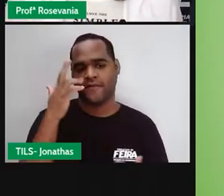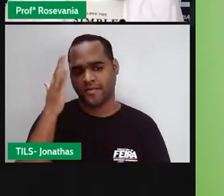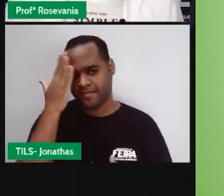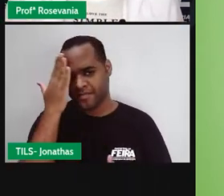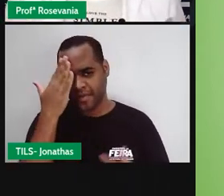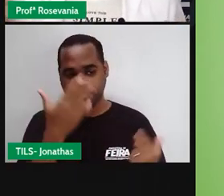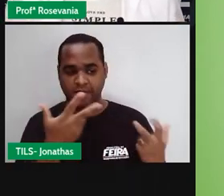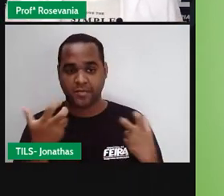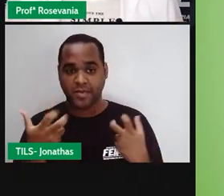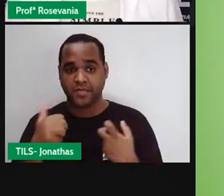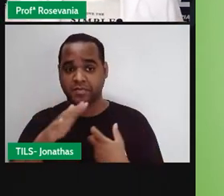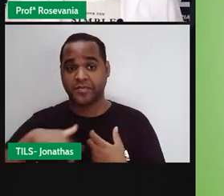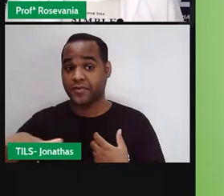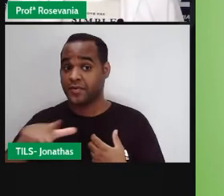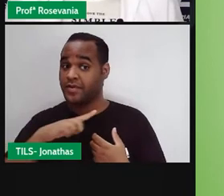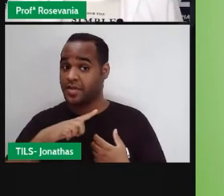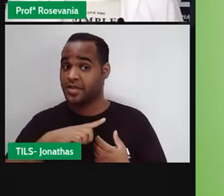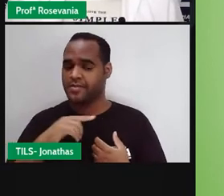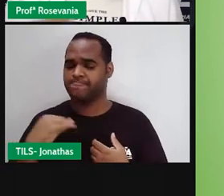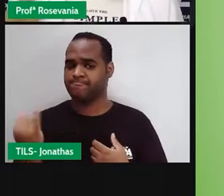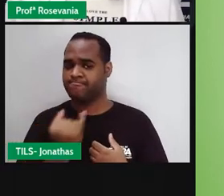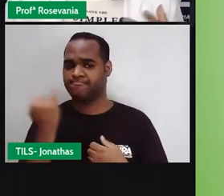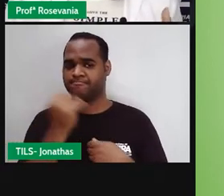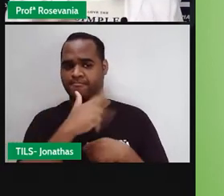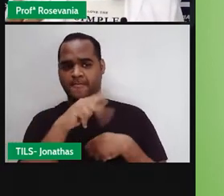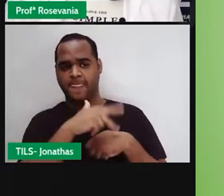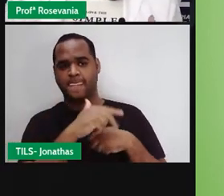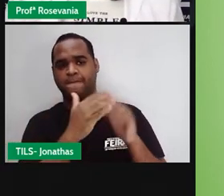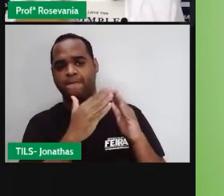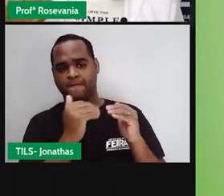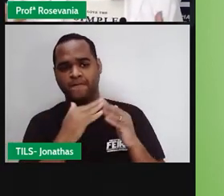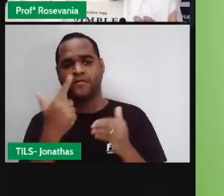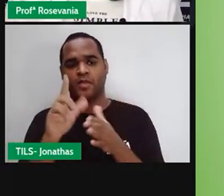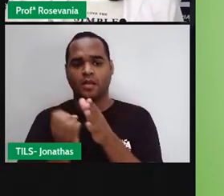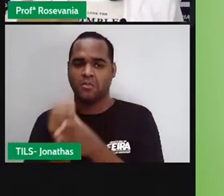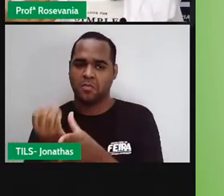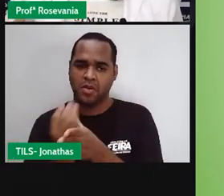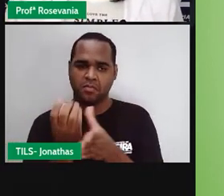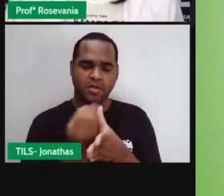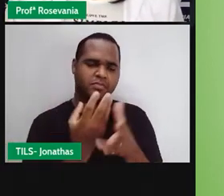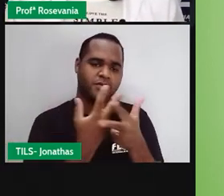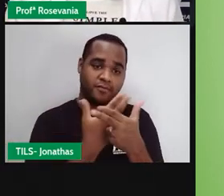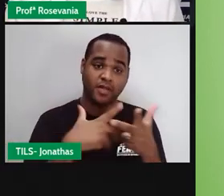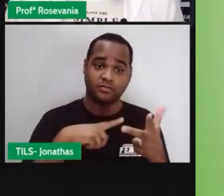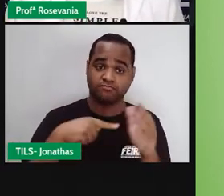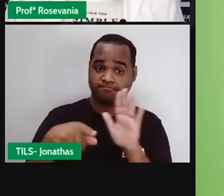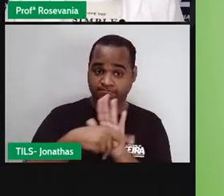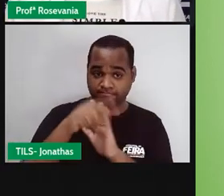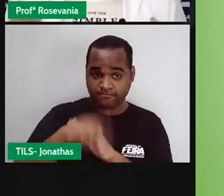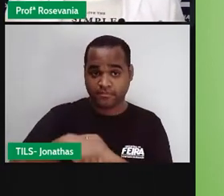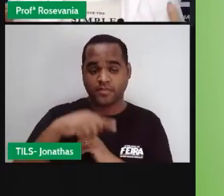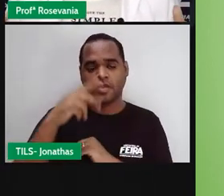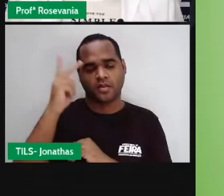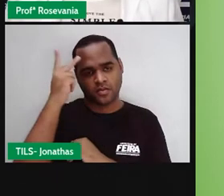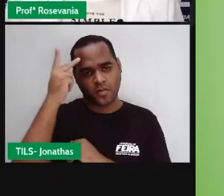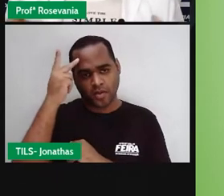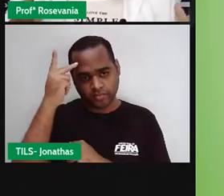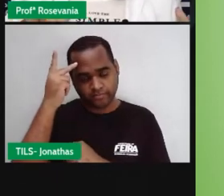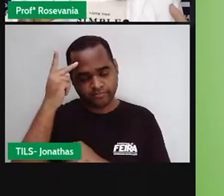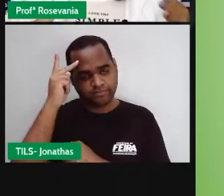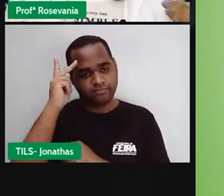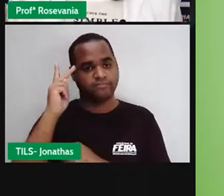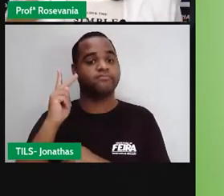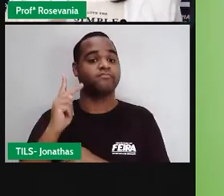um mercado aqui que tudo era importado. E aí começaram a produzir essas coisas aqui. É claro que boa parte